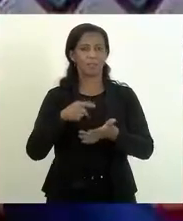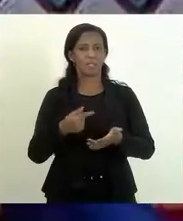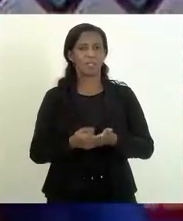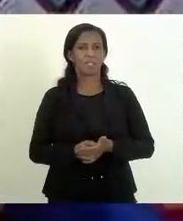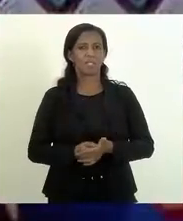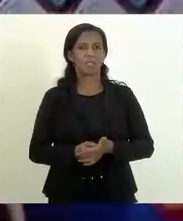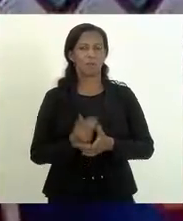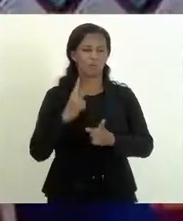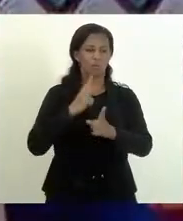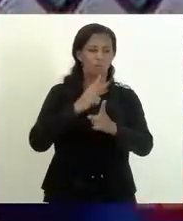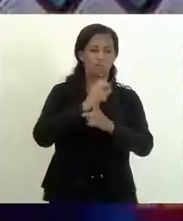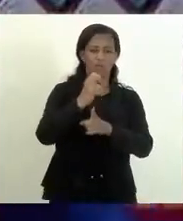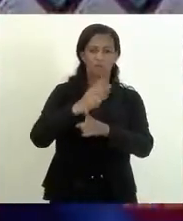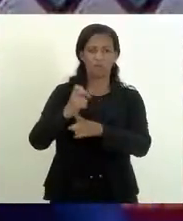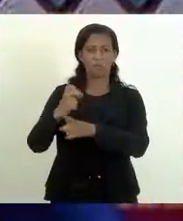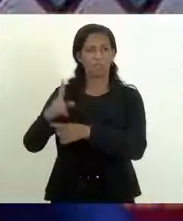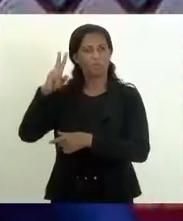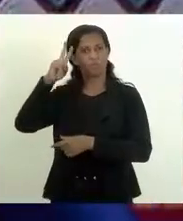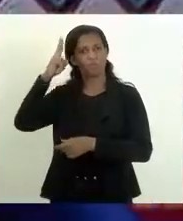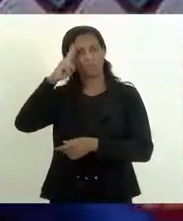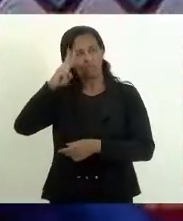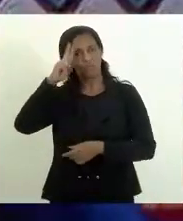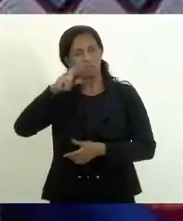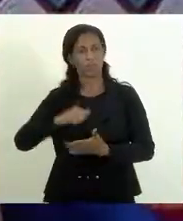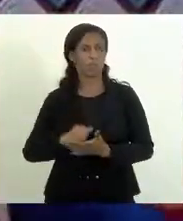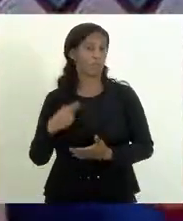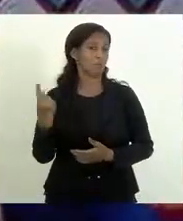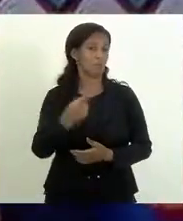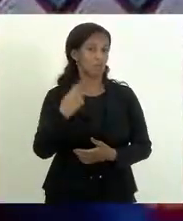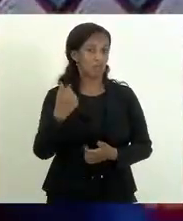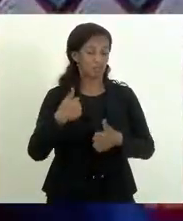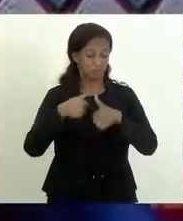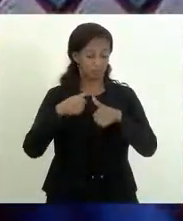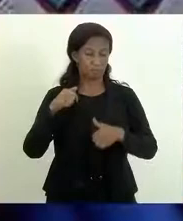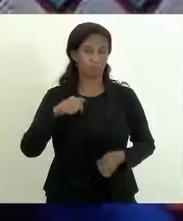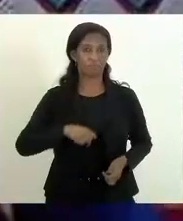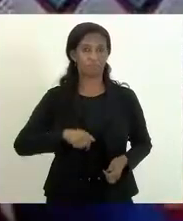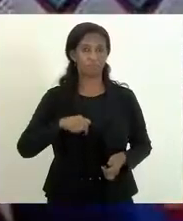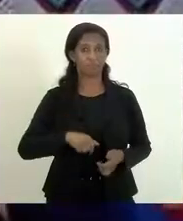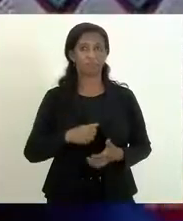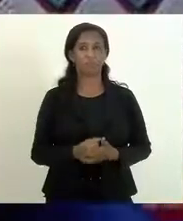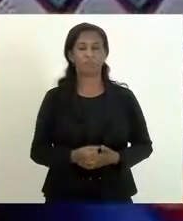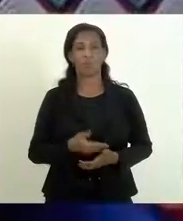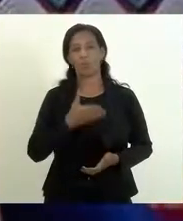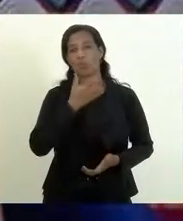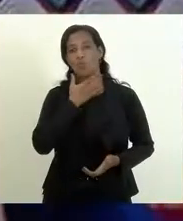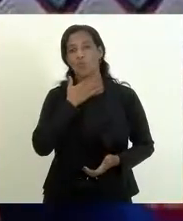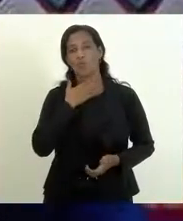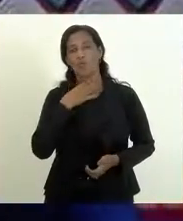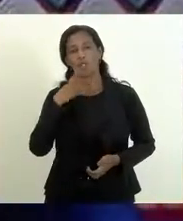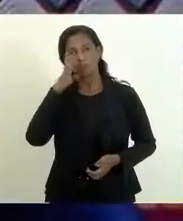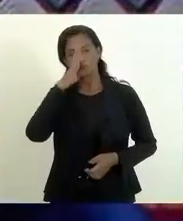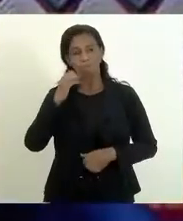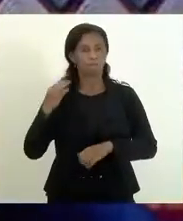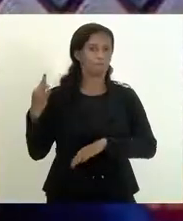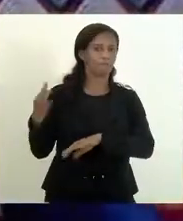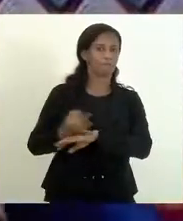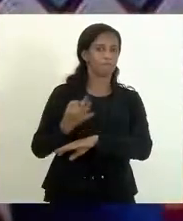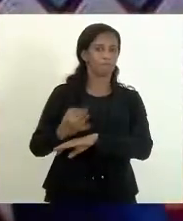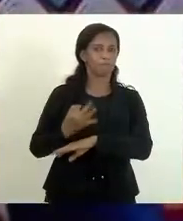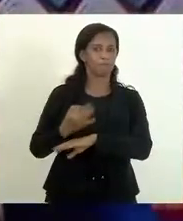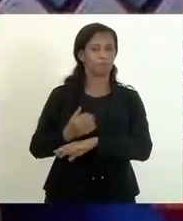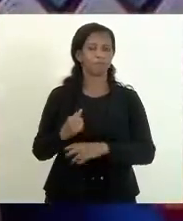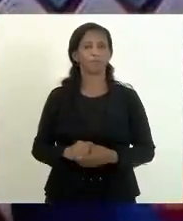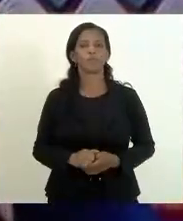os vencedores da história, mas nós estamos aqui como vozes resistentes,